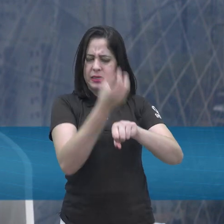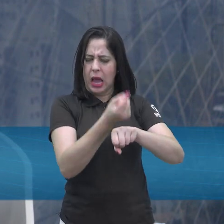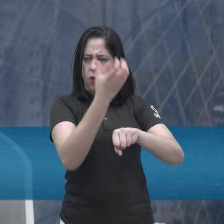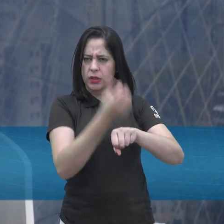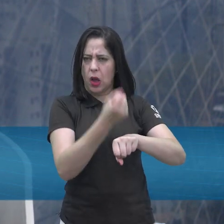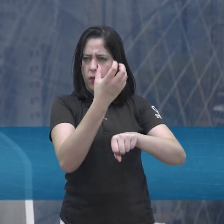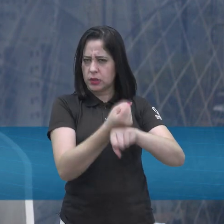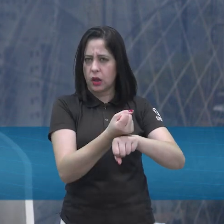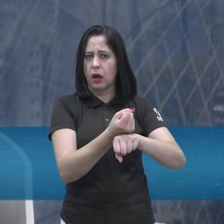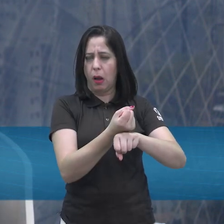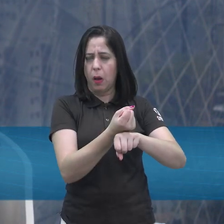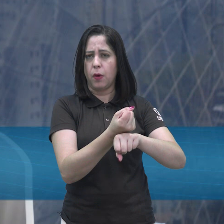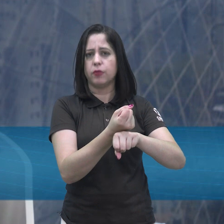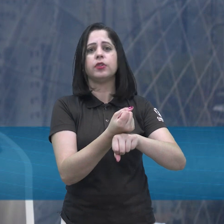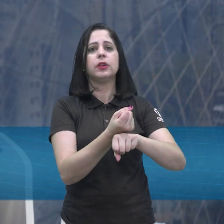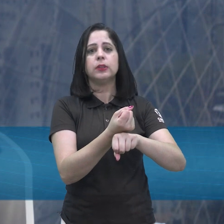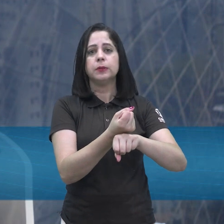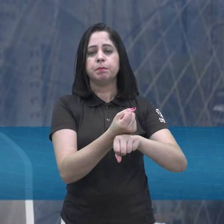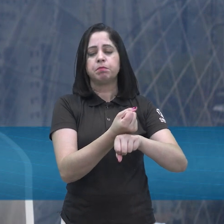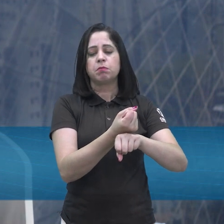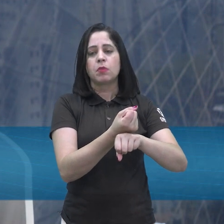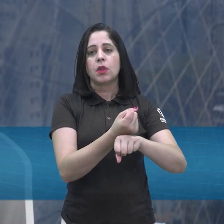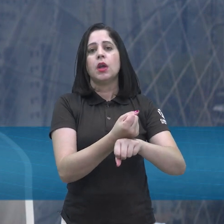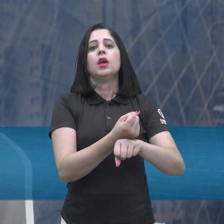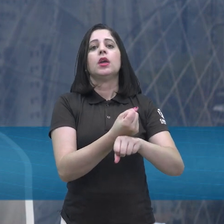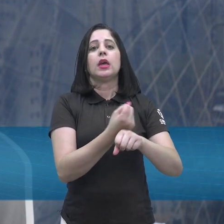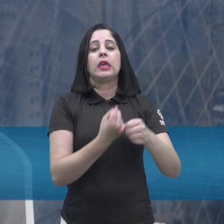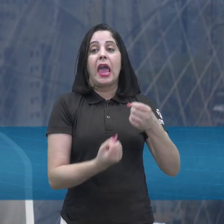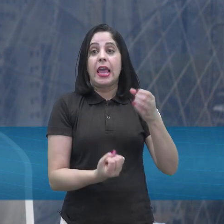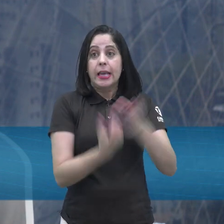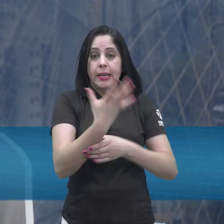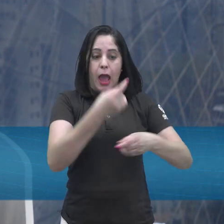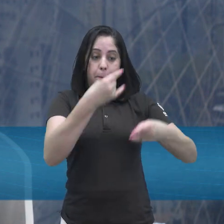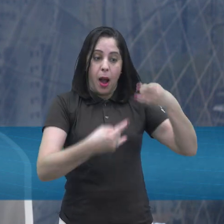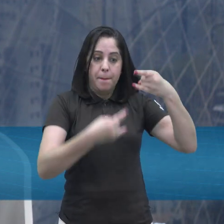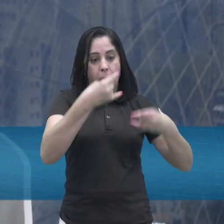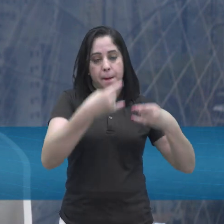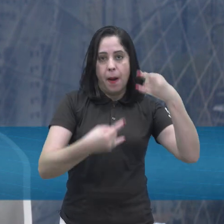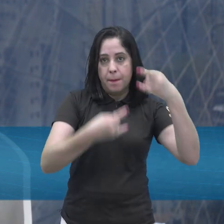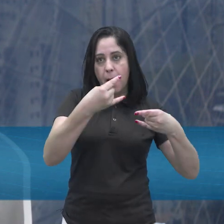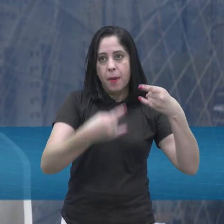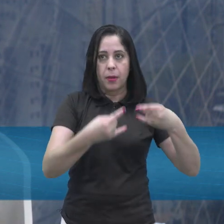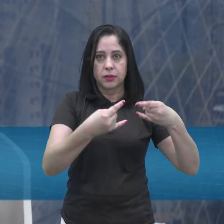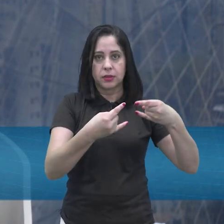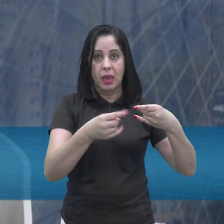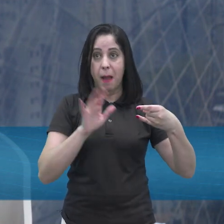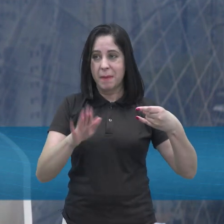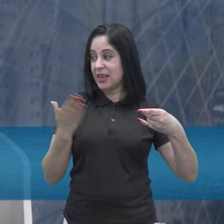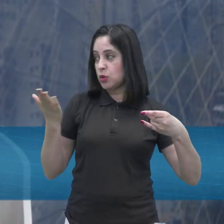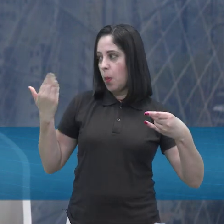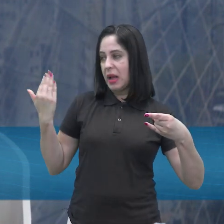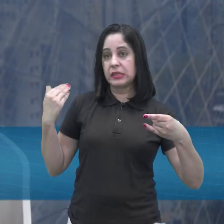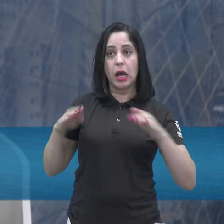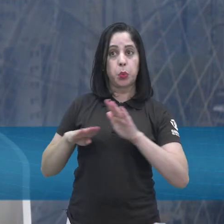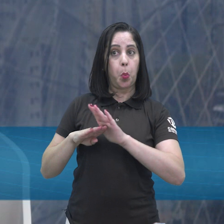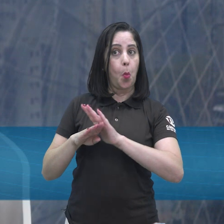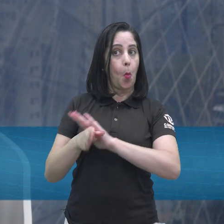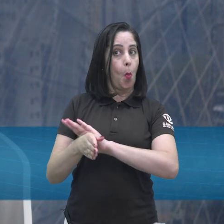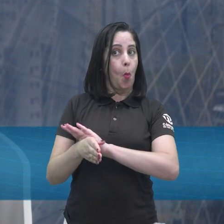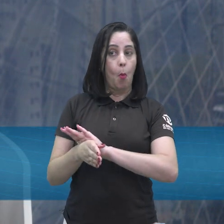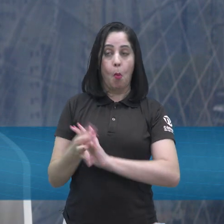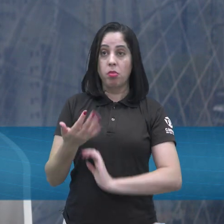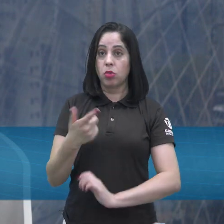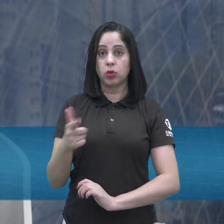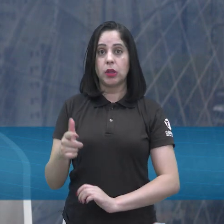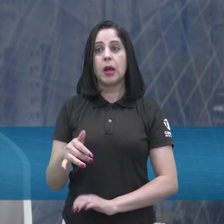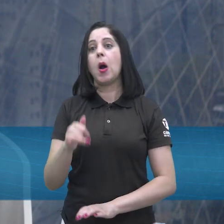tarefas repetitivas, até o momento, agora tarefas inteligentes, de um modo que nós não estávamos acostumados, né?